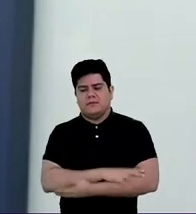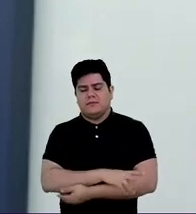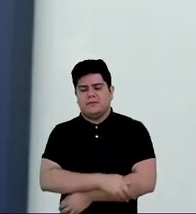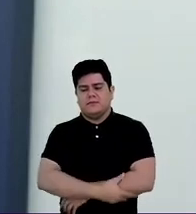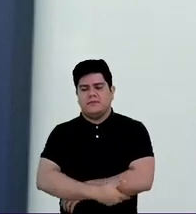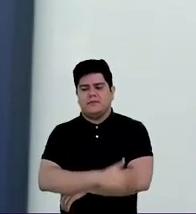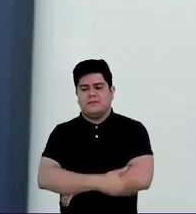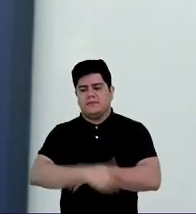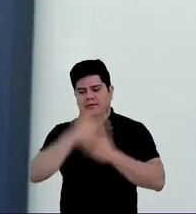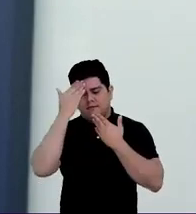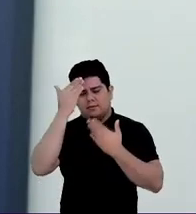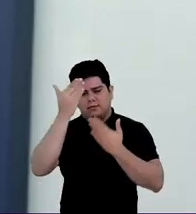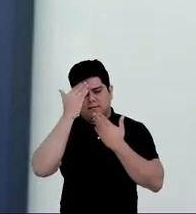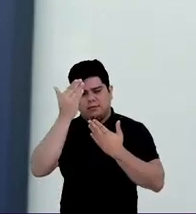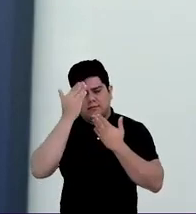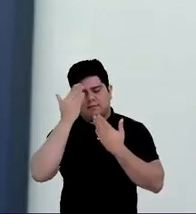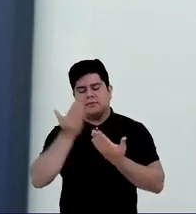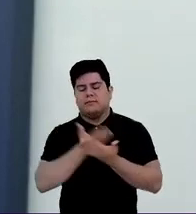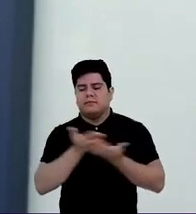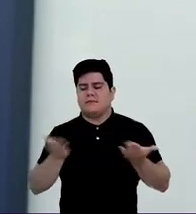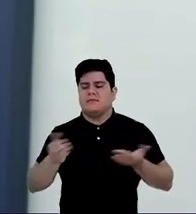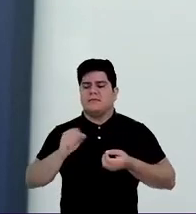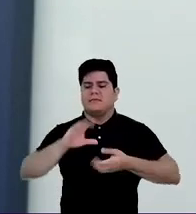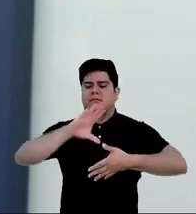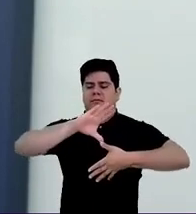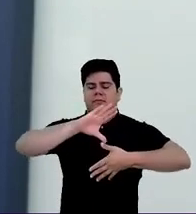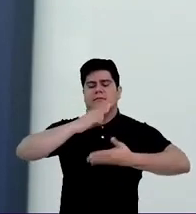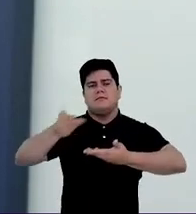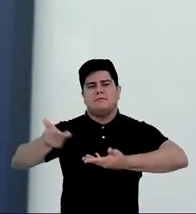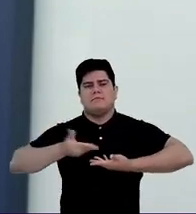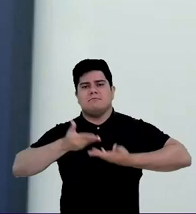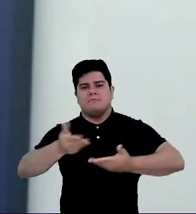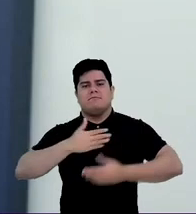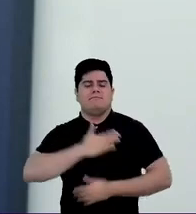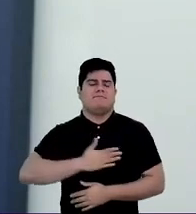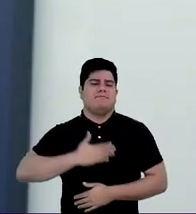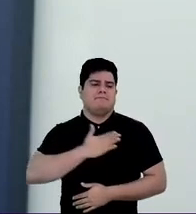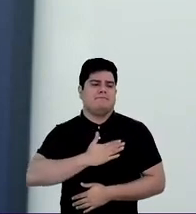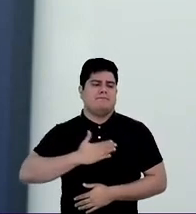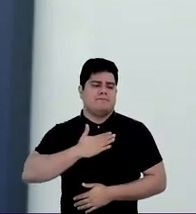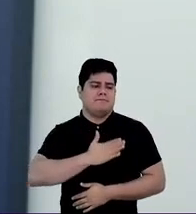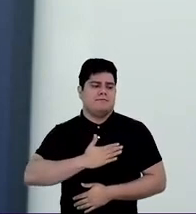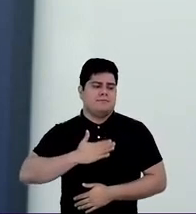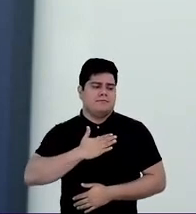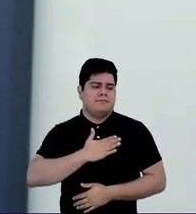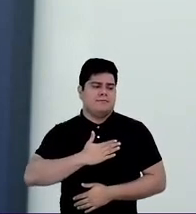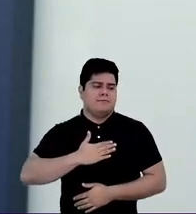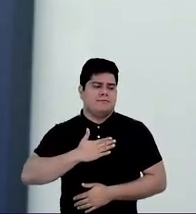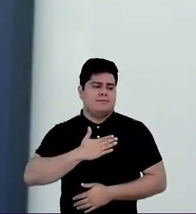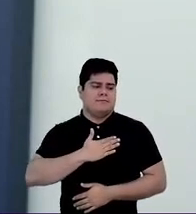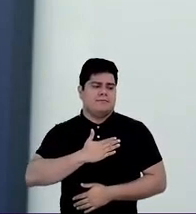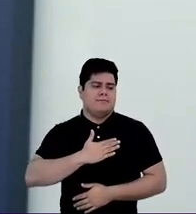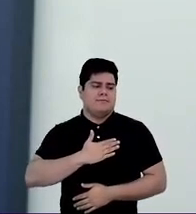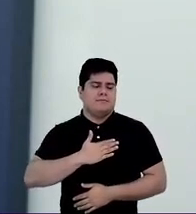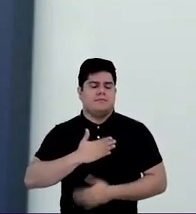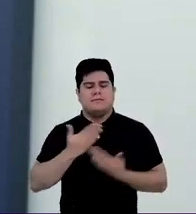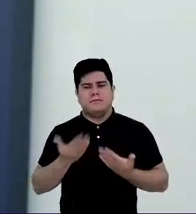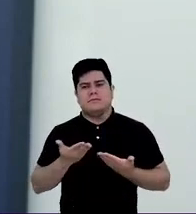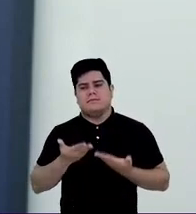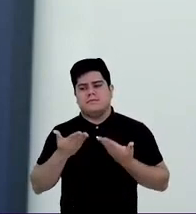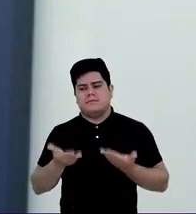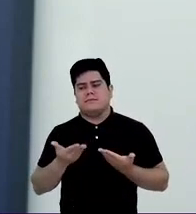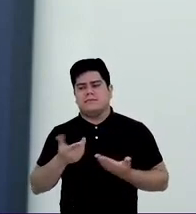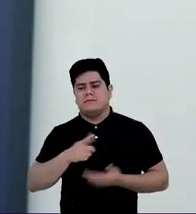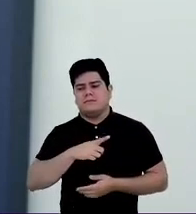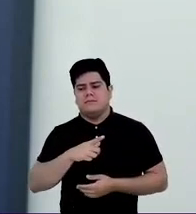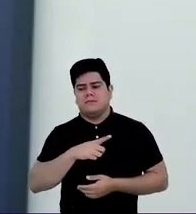apresentação, obrigado ao Américas pelo convite, e é um prazer estar aqui com tão queridos